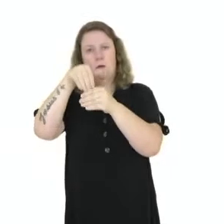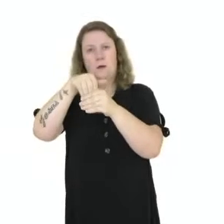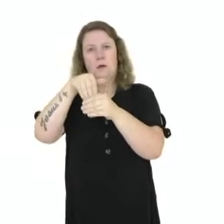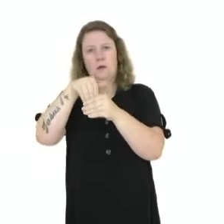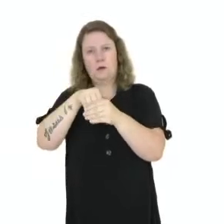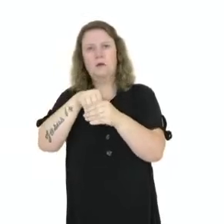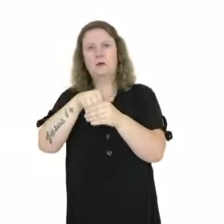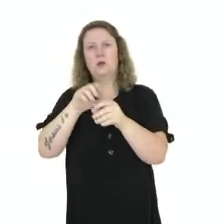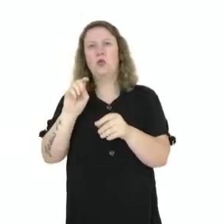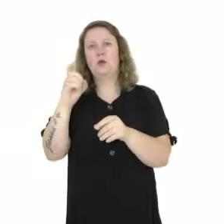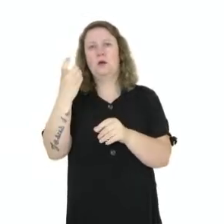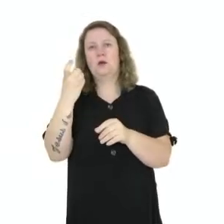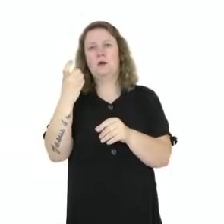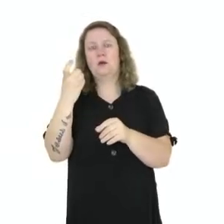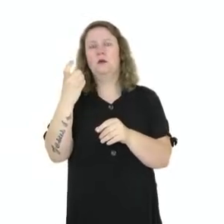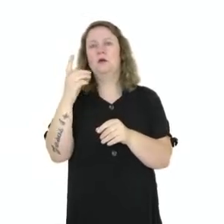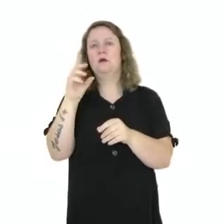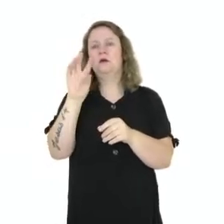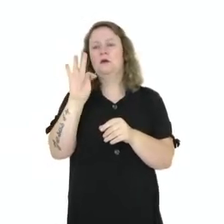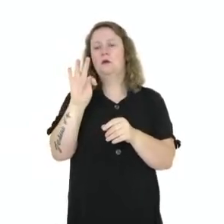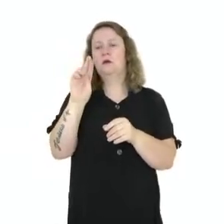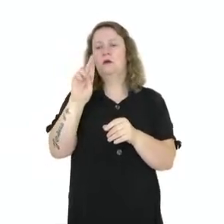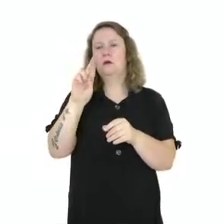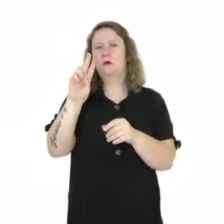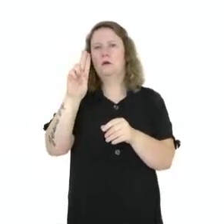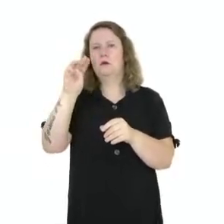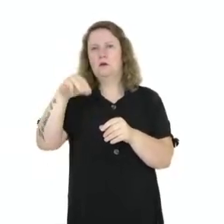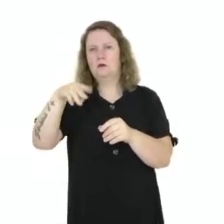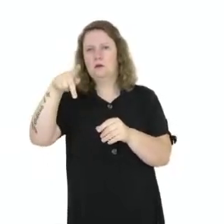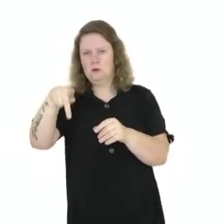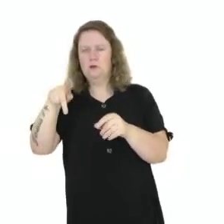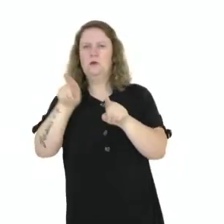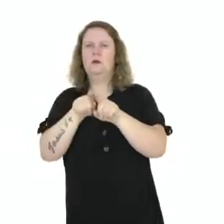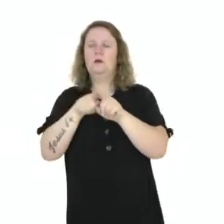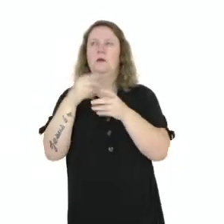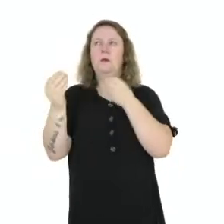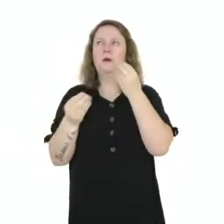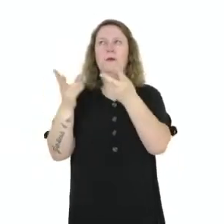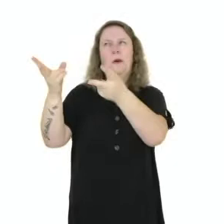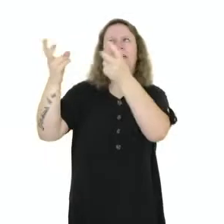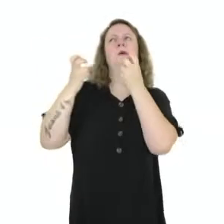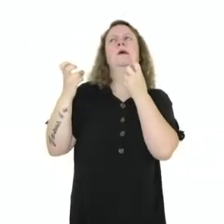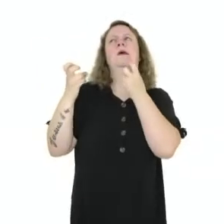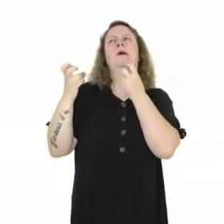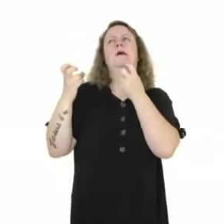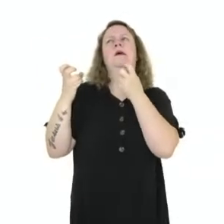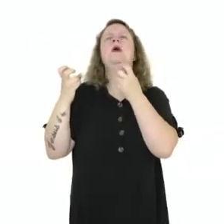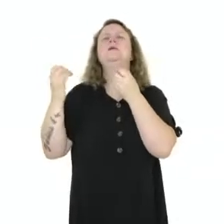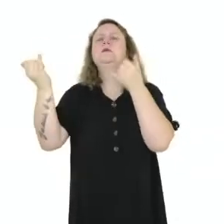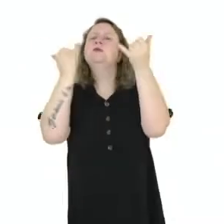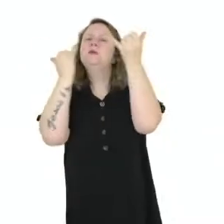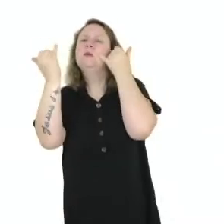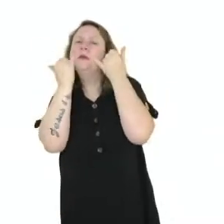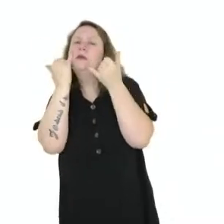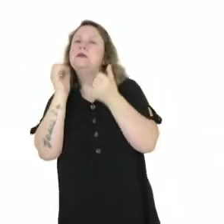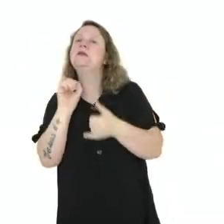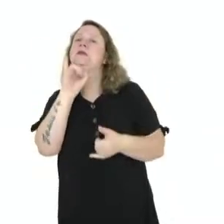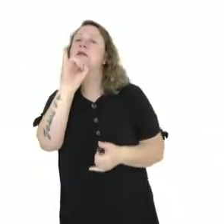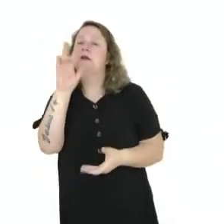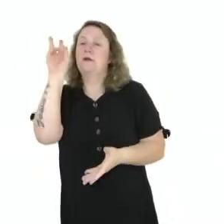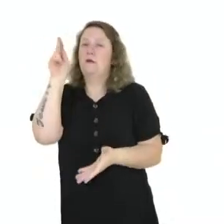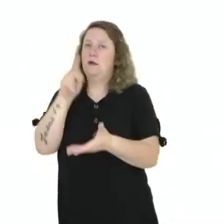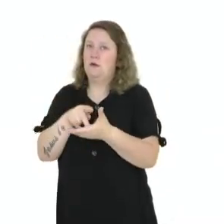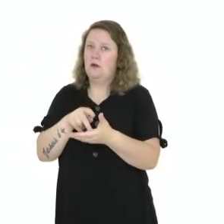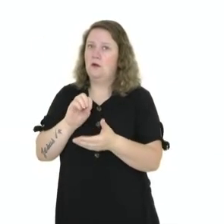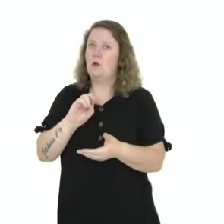gente saber como verificar informações e compartilhar só depois de ver o conteúdo na íntegra, não só